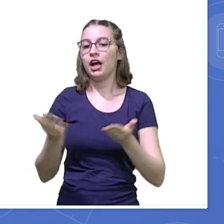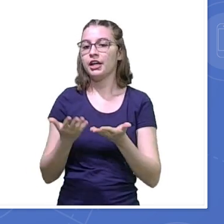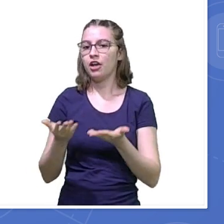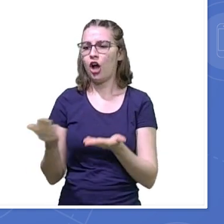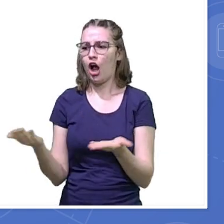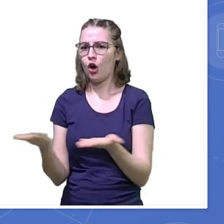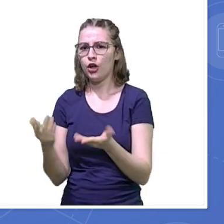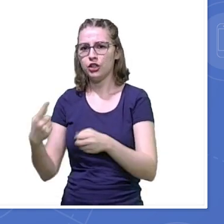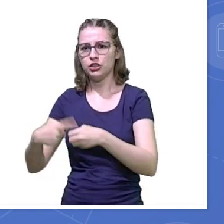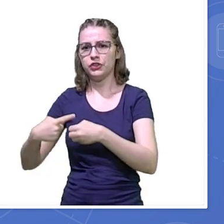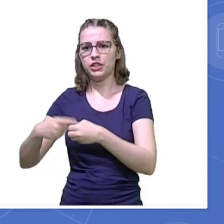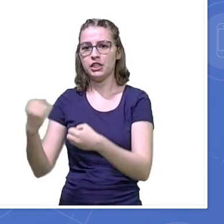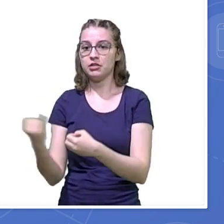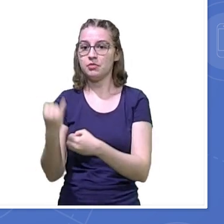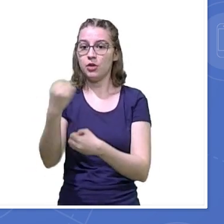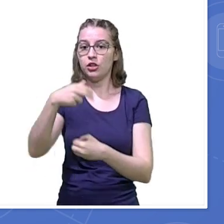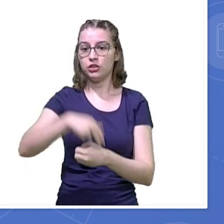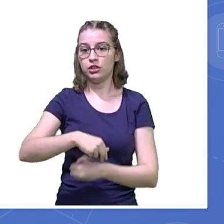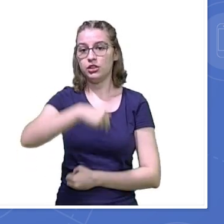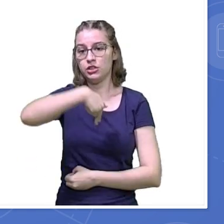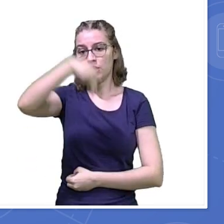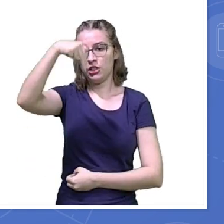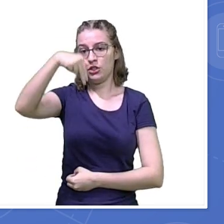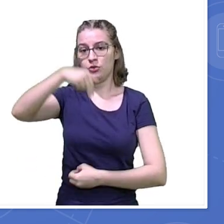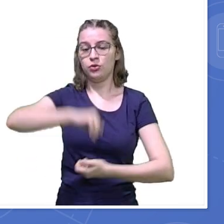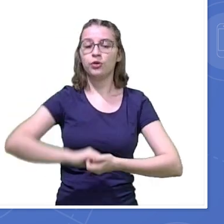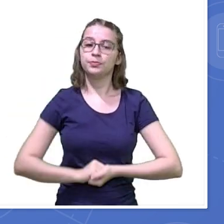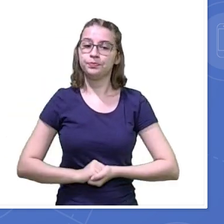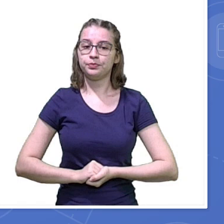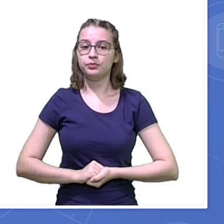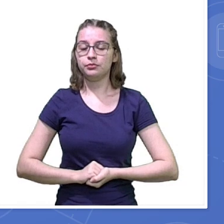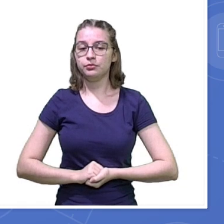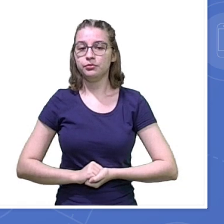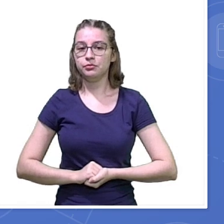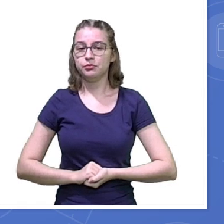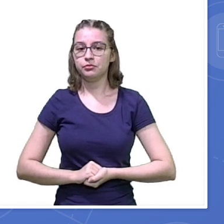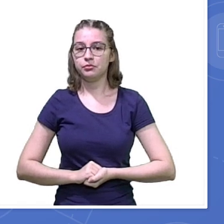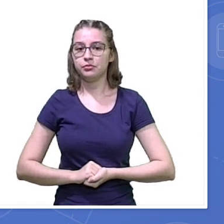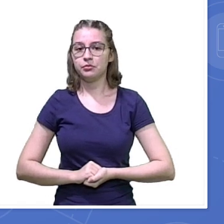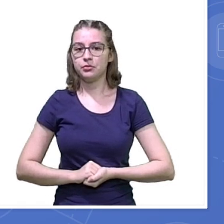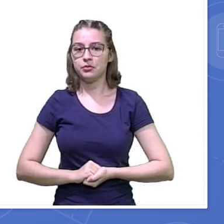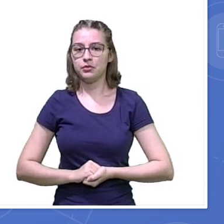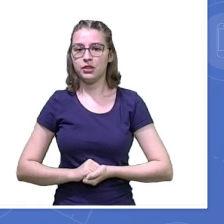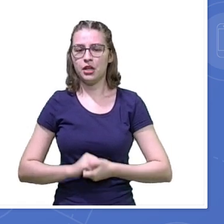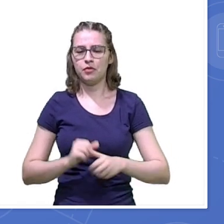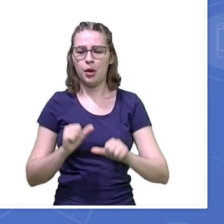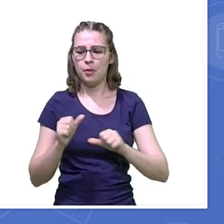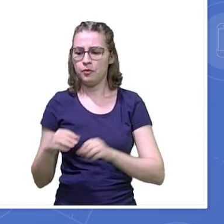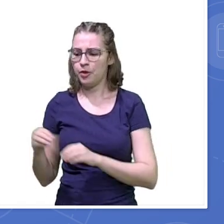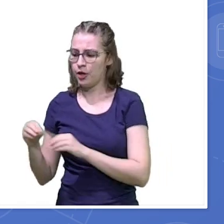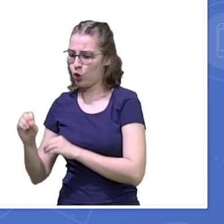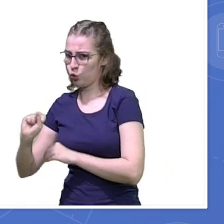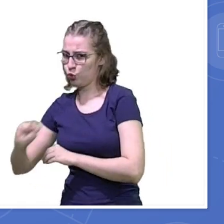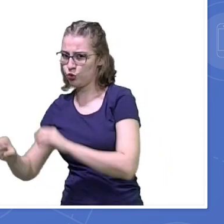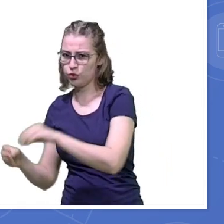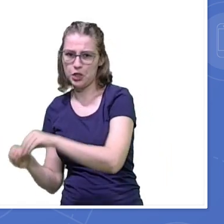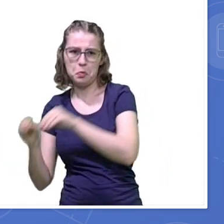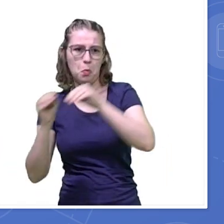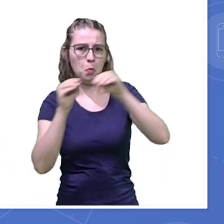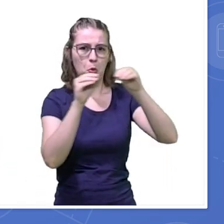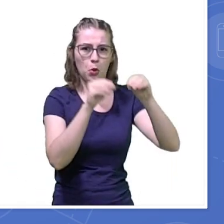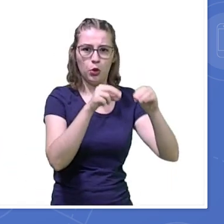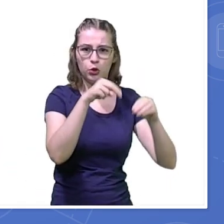origem também está relacionada com isso. Bom? A letra B está dizendo que provocou migrações da região sudeste. Não, né? A